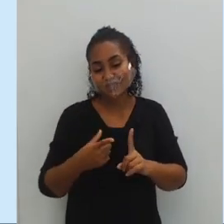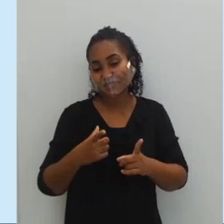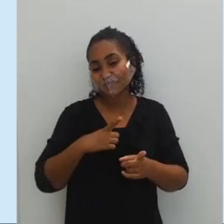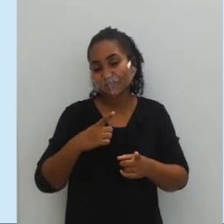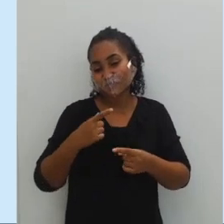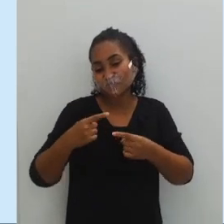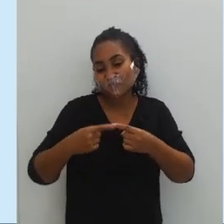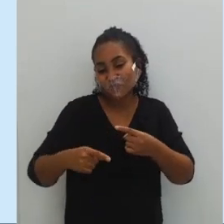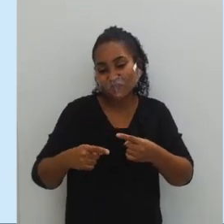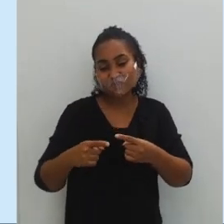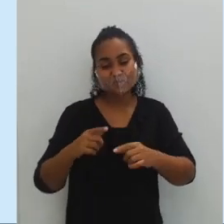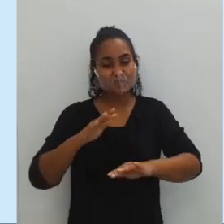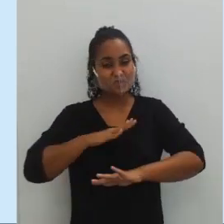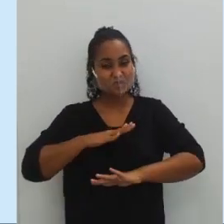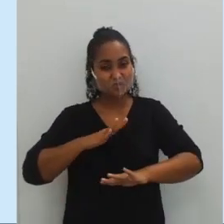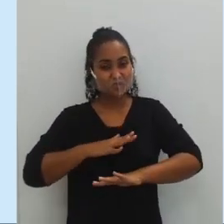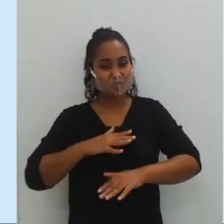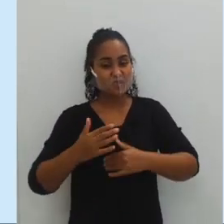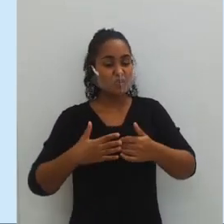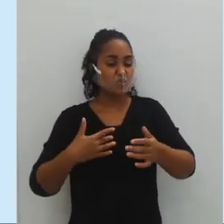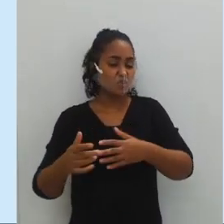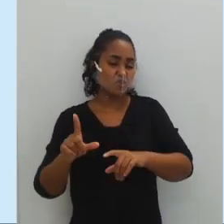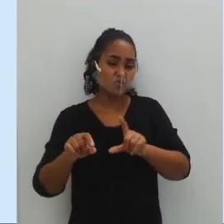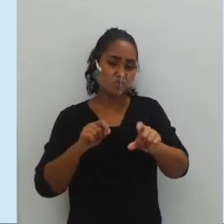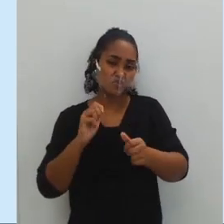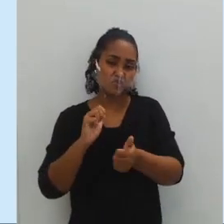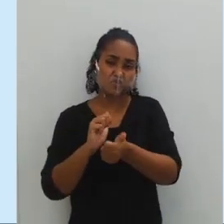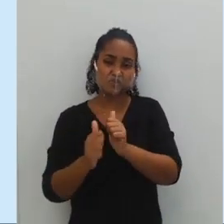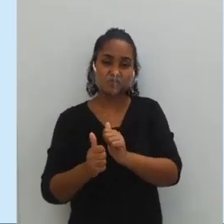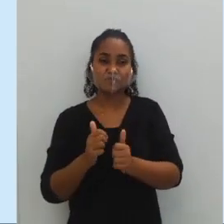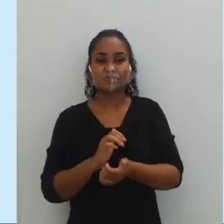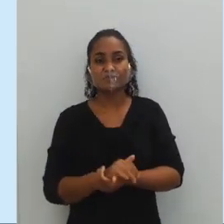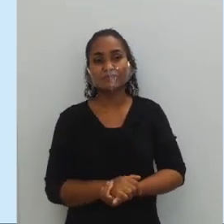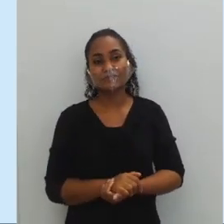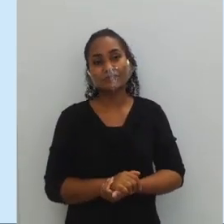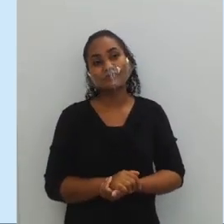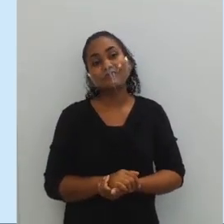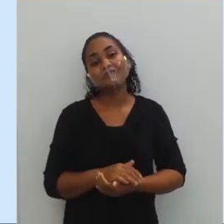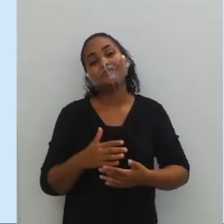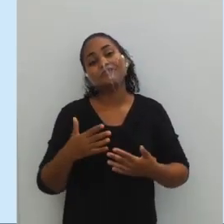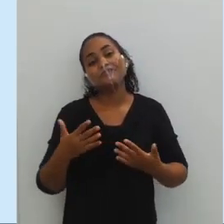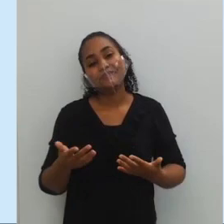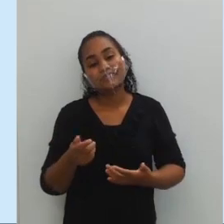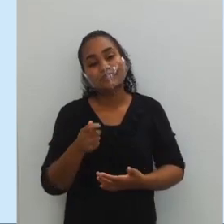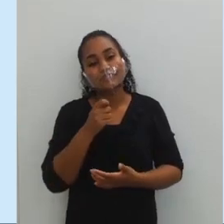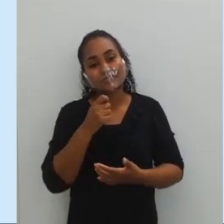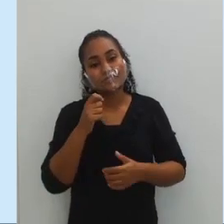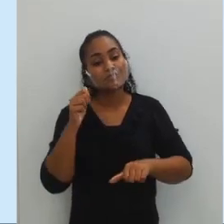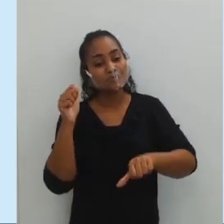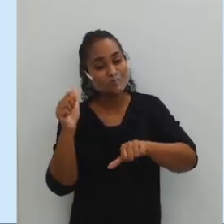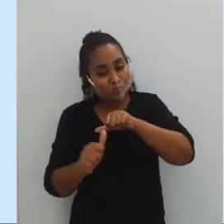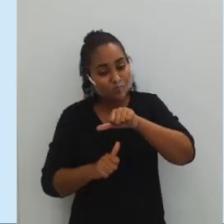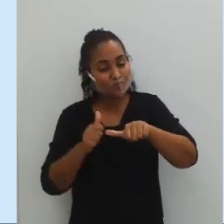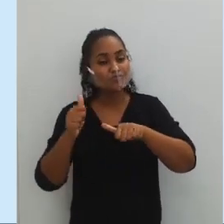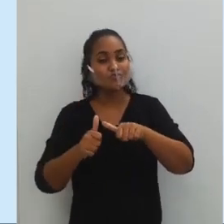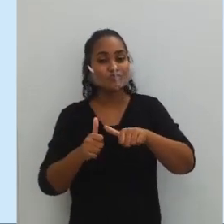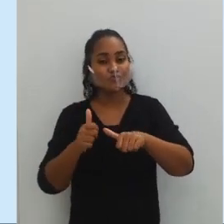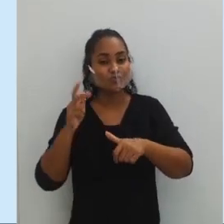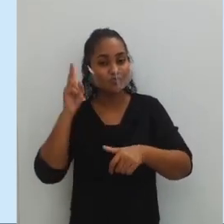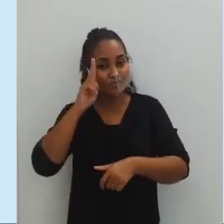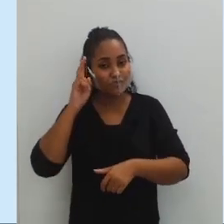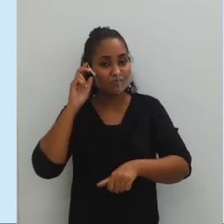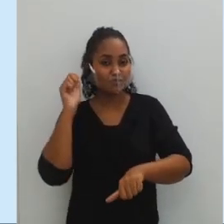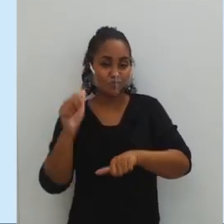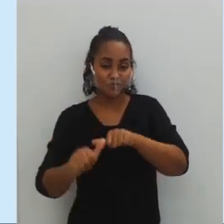fisiologia humana para se proibir a mulher de fazer qualquer tipo de prática esportiva, né? E ainda bem que o tempo passa e